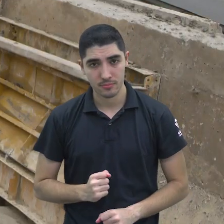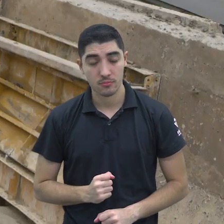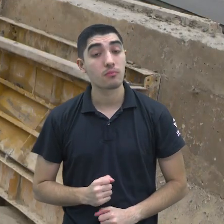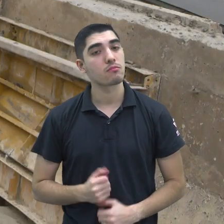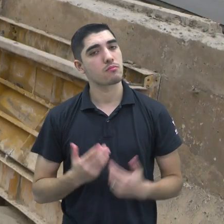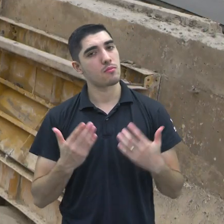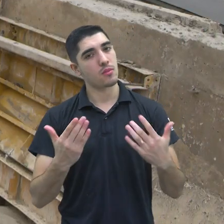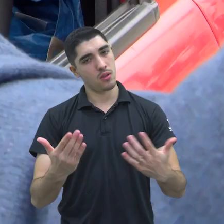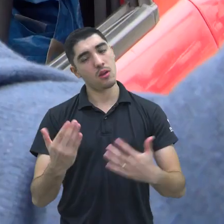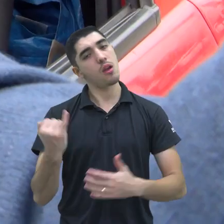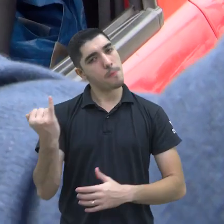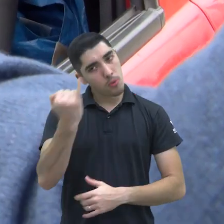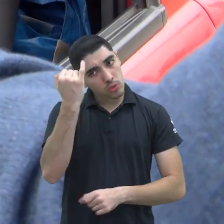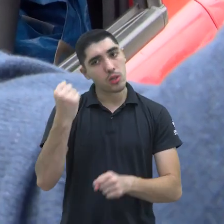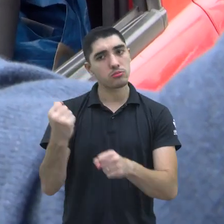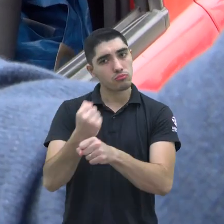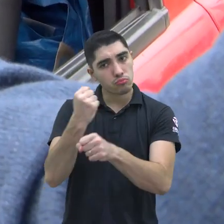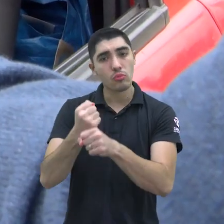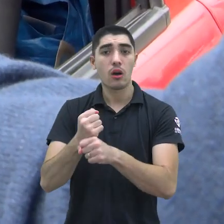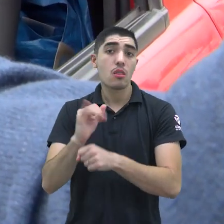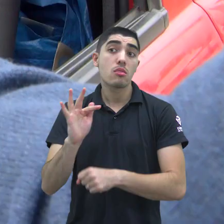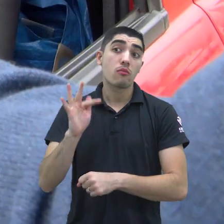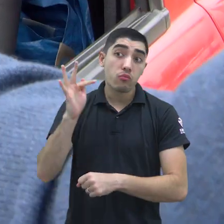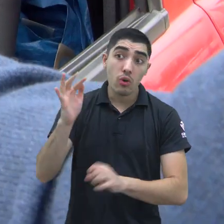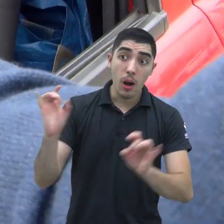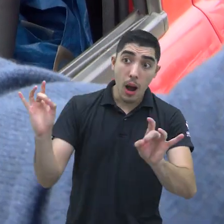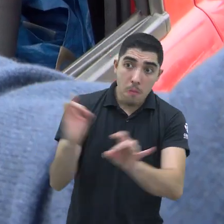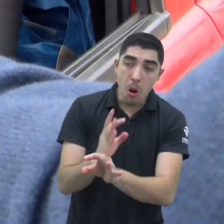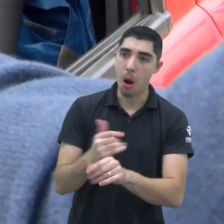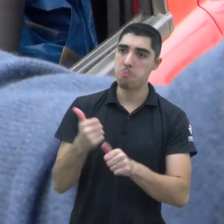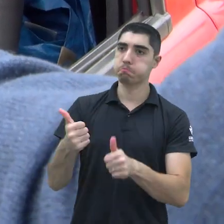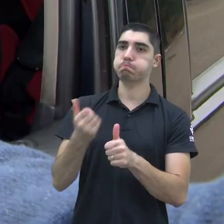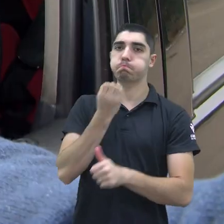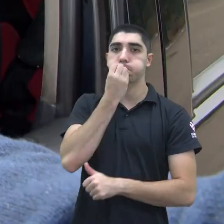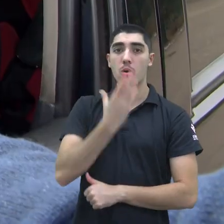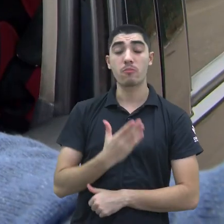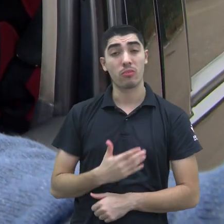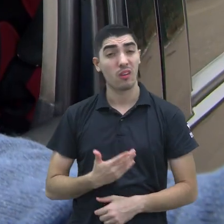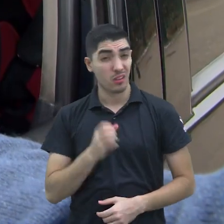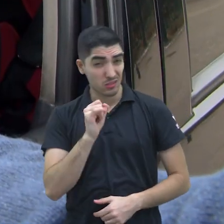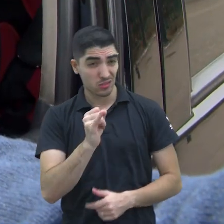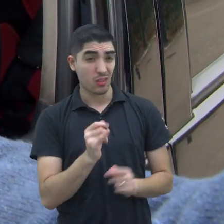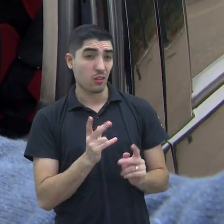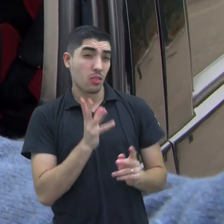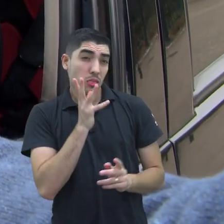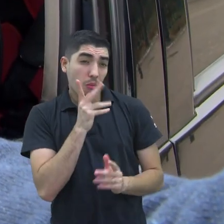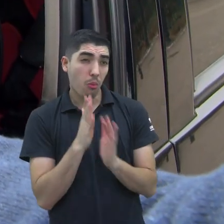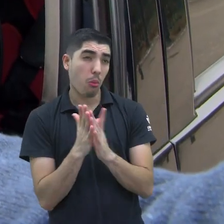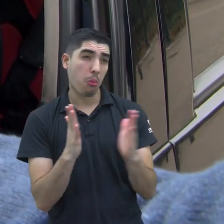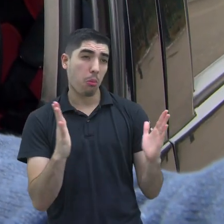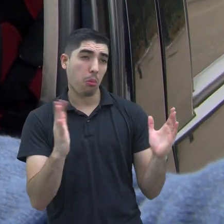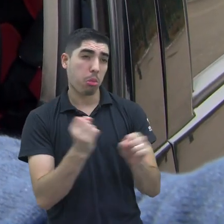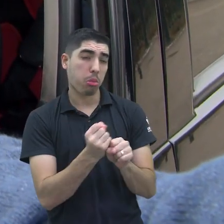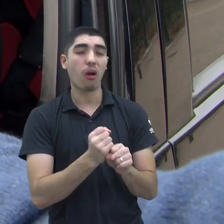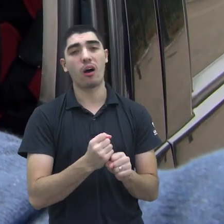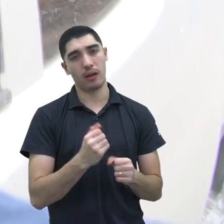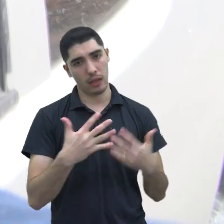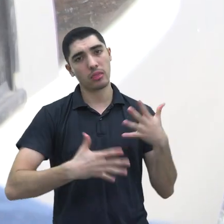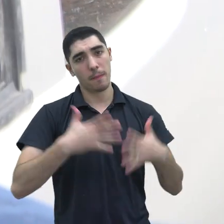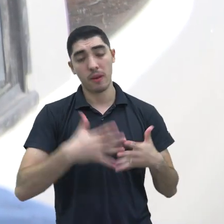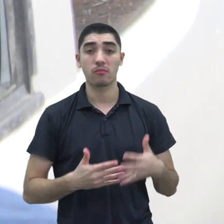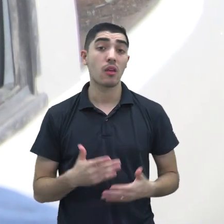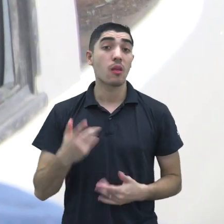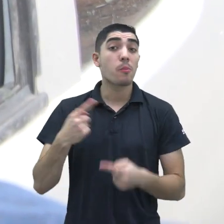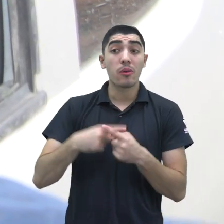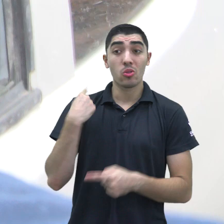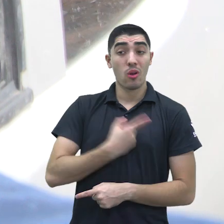alguma obra viária. Vale a pena, no final de tudo, que a gente vê o resultado dela, né? Se as obras continuarem um longo período, vai dificultar bastante. Bom,